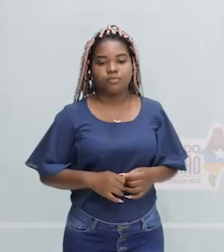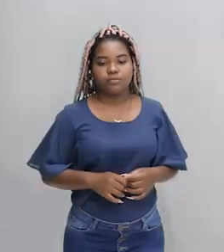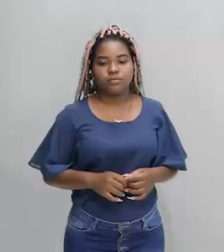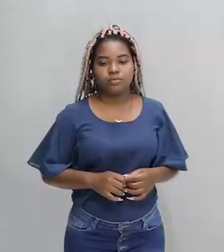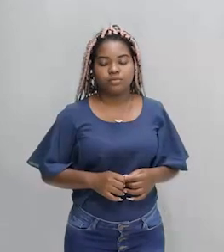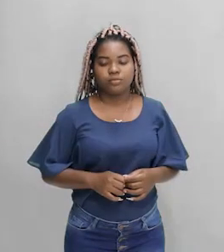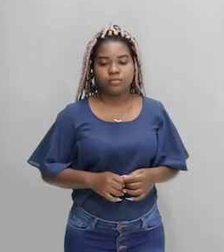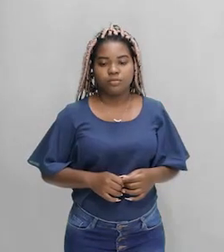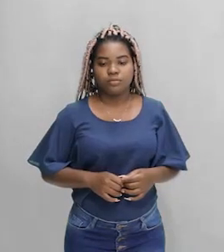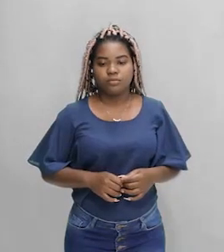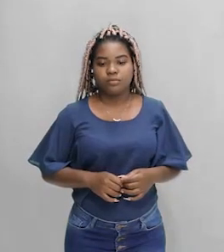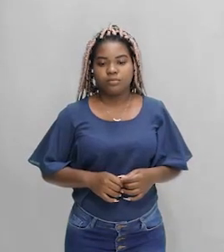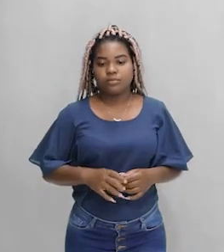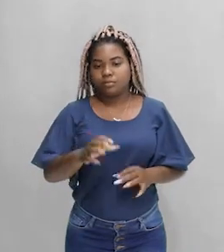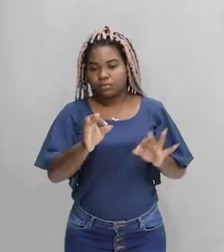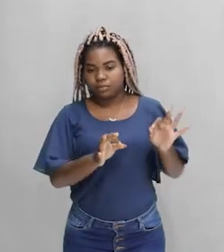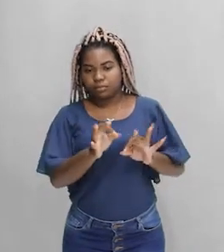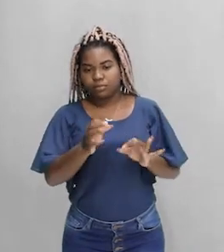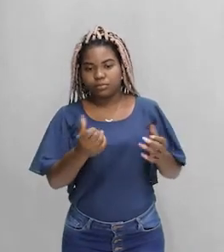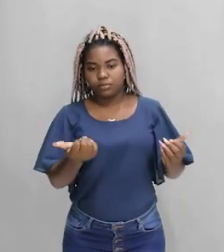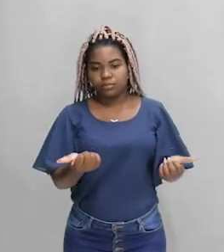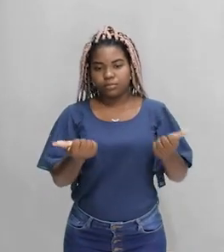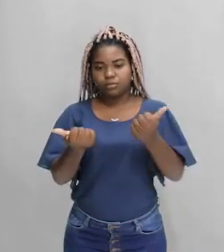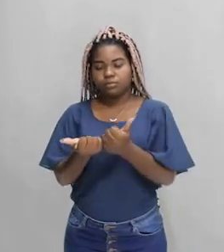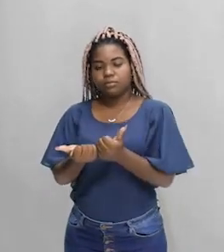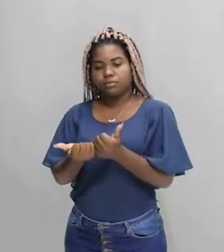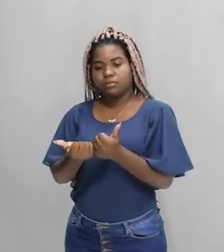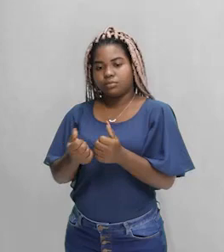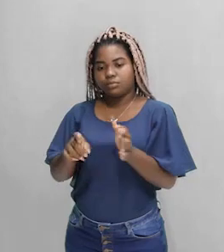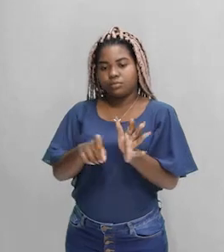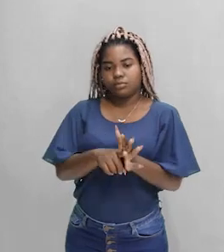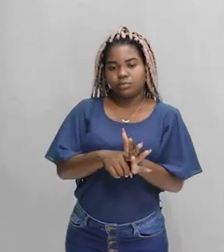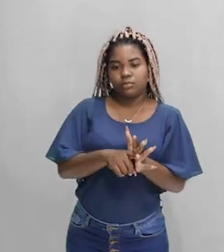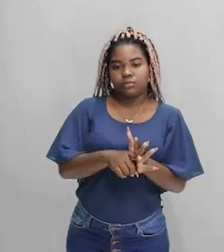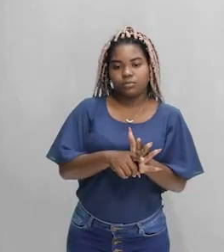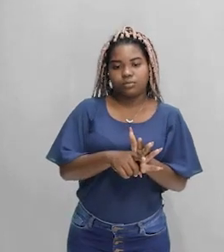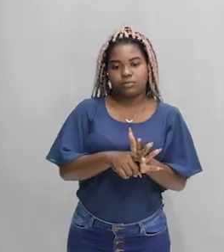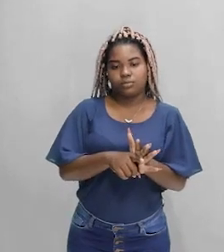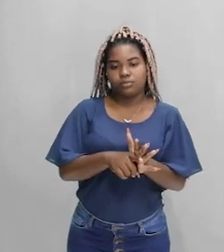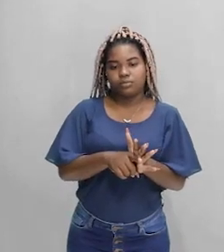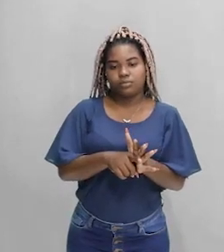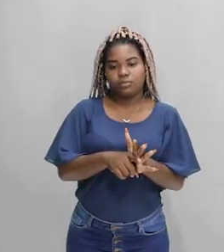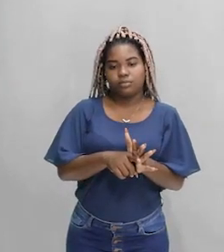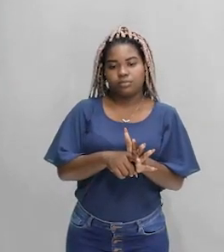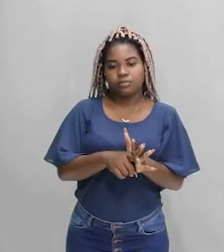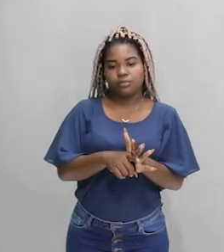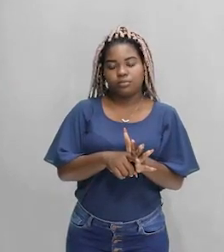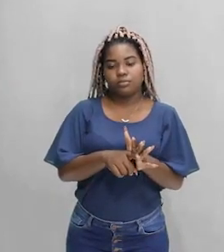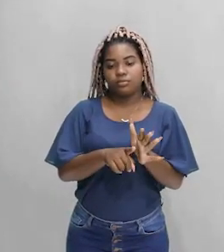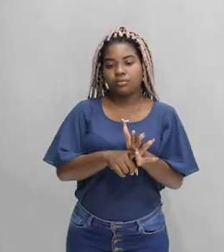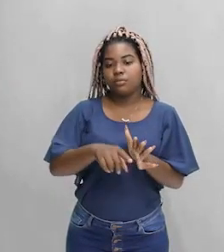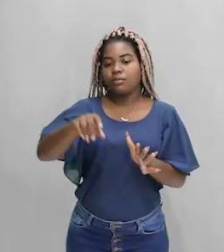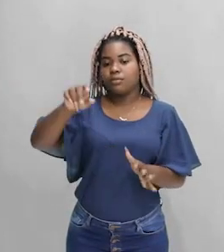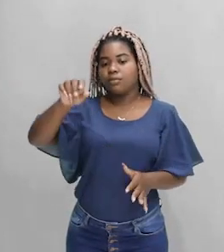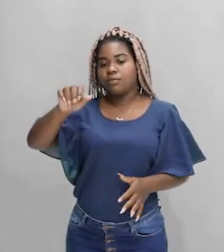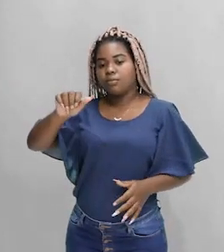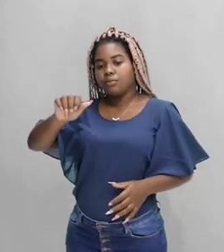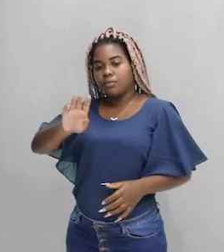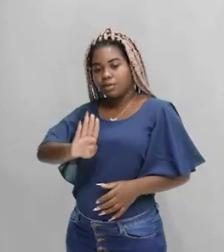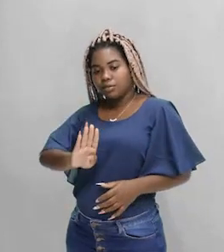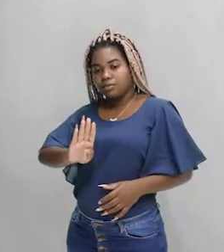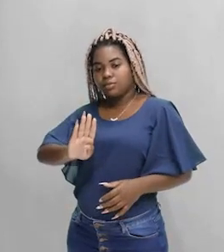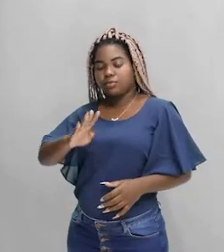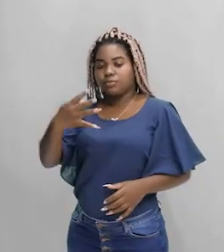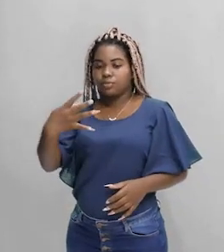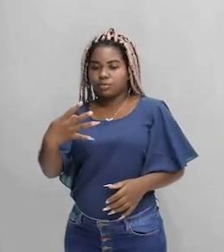o termo x. Então, fazendo a substituição, esse menos é da fórmula, tá bom? Então, eu tenho menos 4